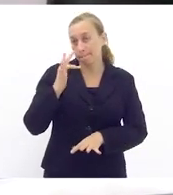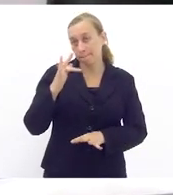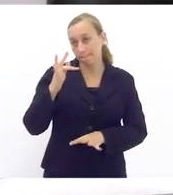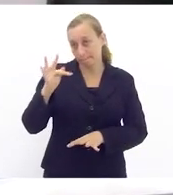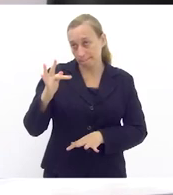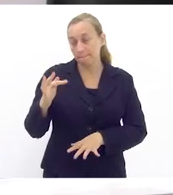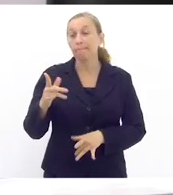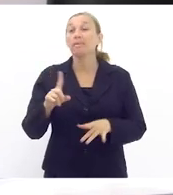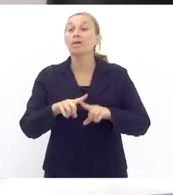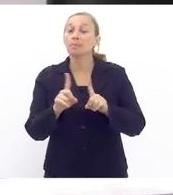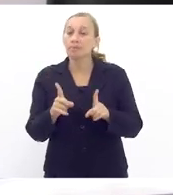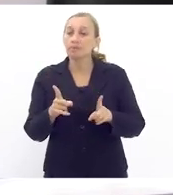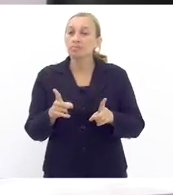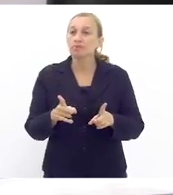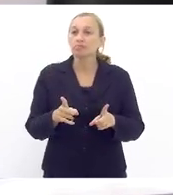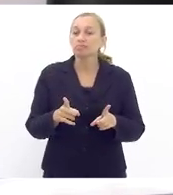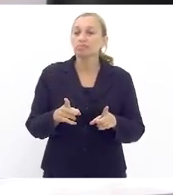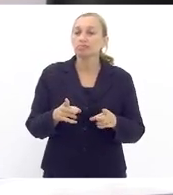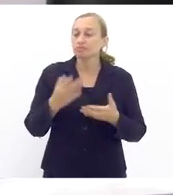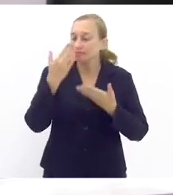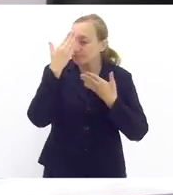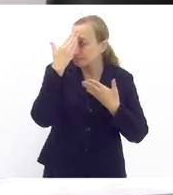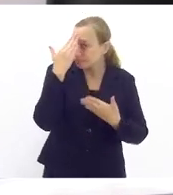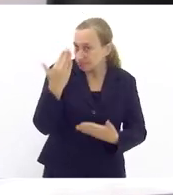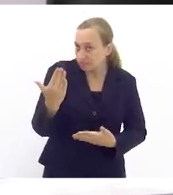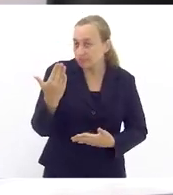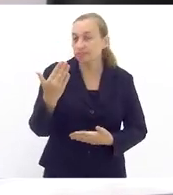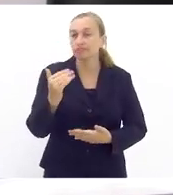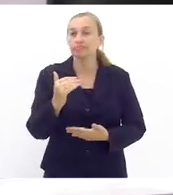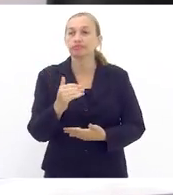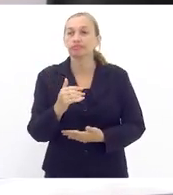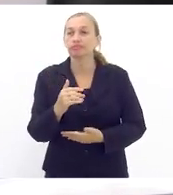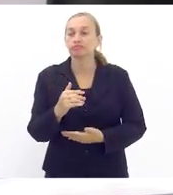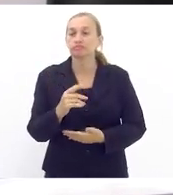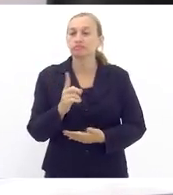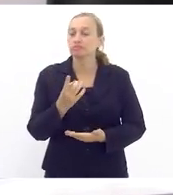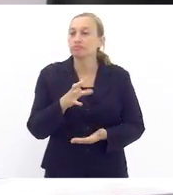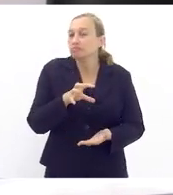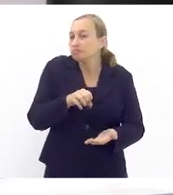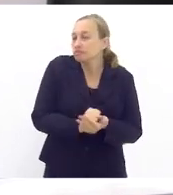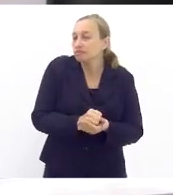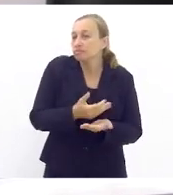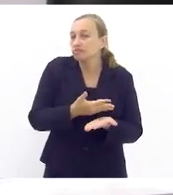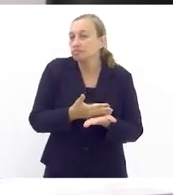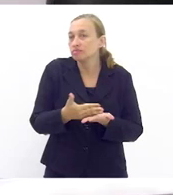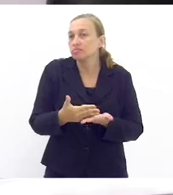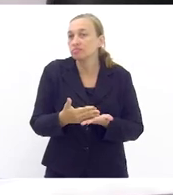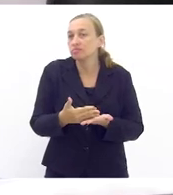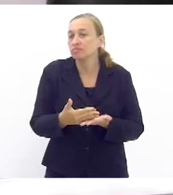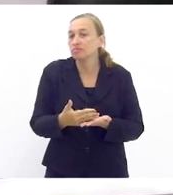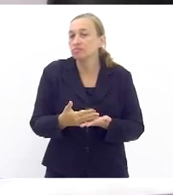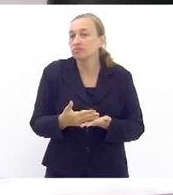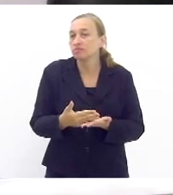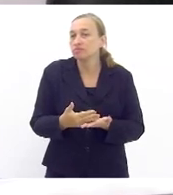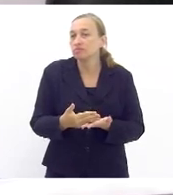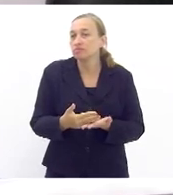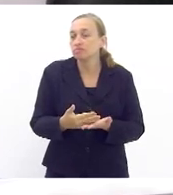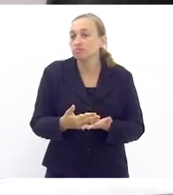é o que hoje está no meu coração é de muita gratidão eu não registrei no início Mas eu sou